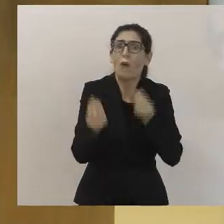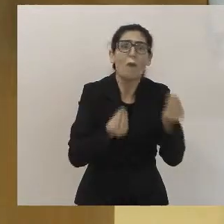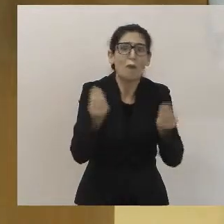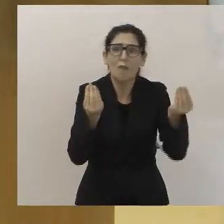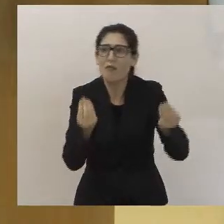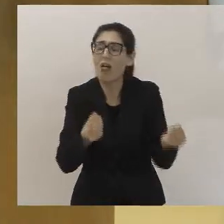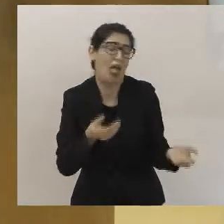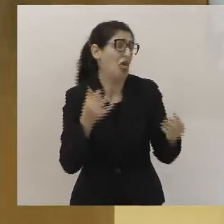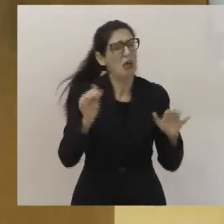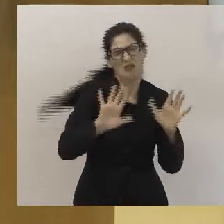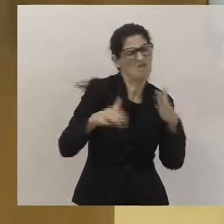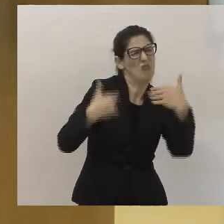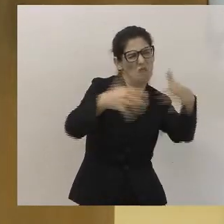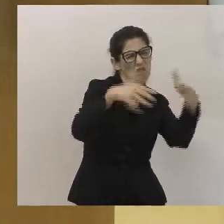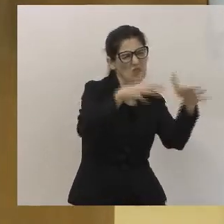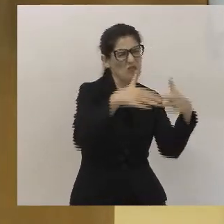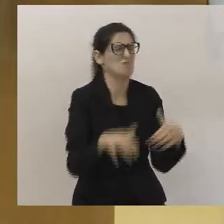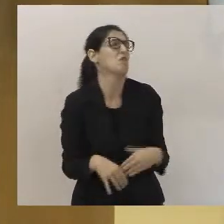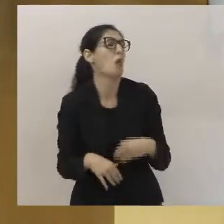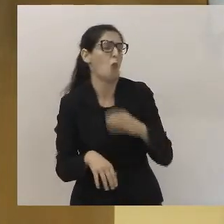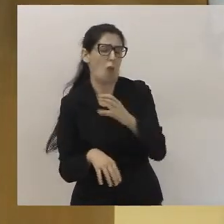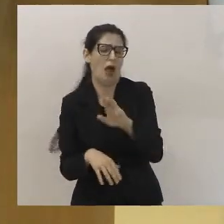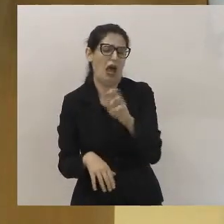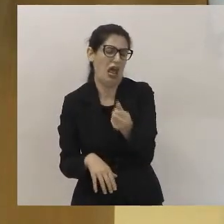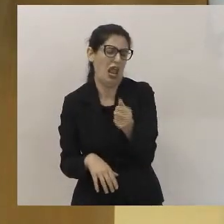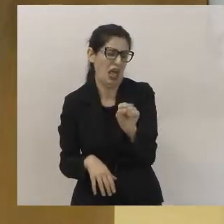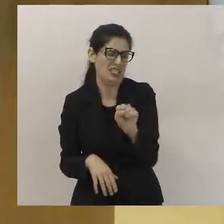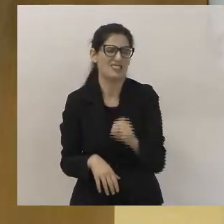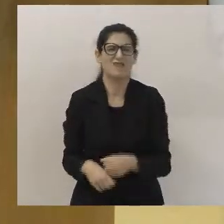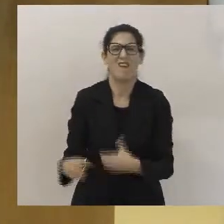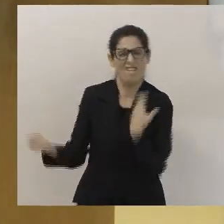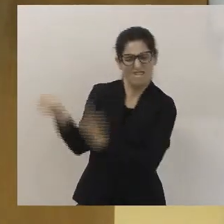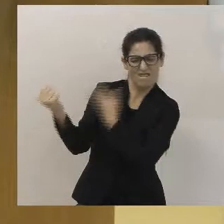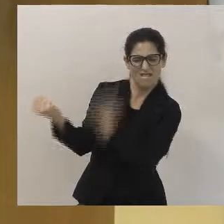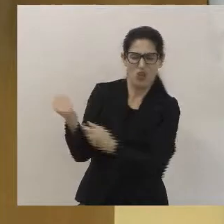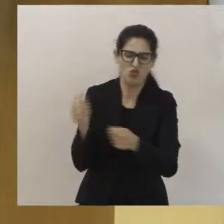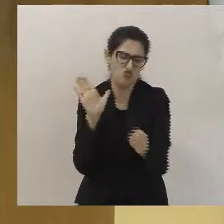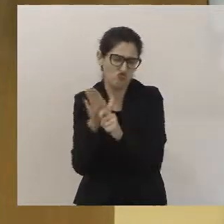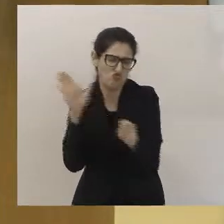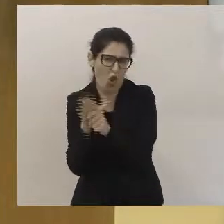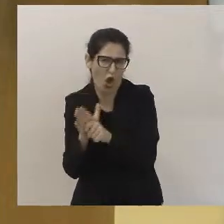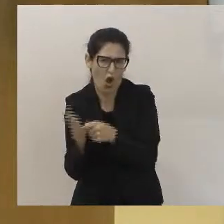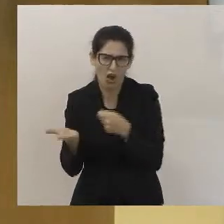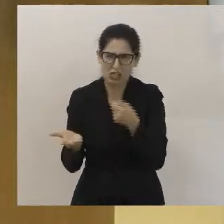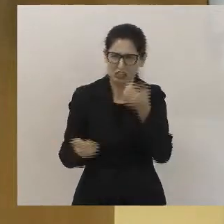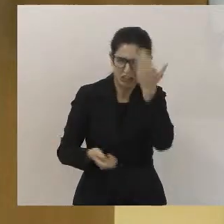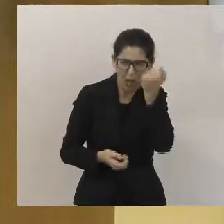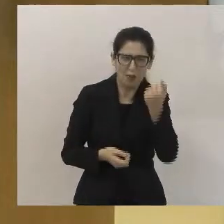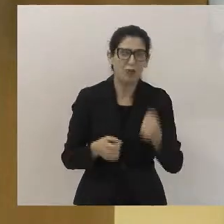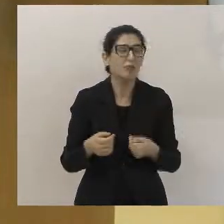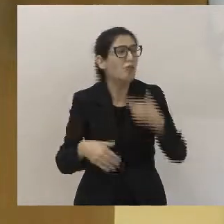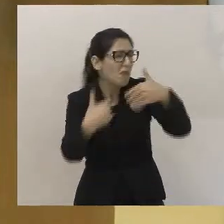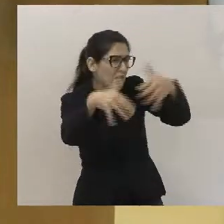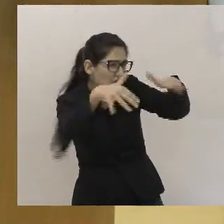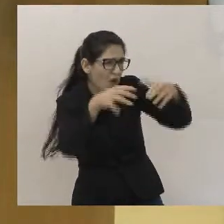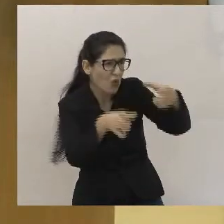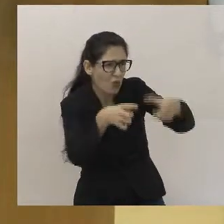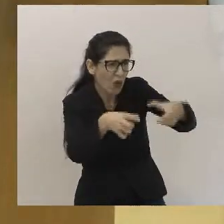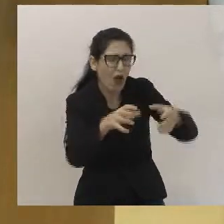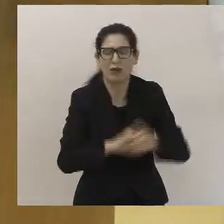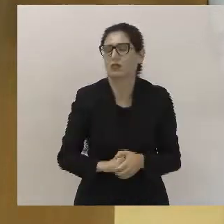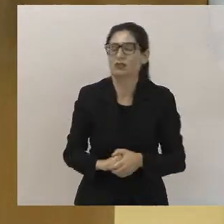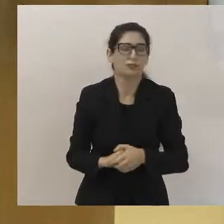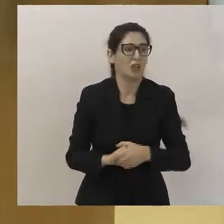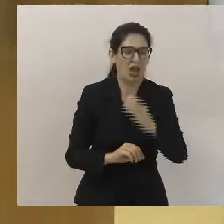essa é a desculpa não manda para o cras manda mandar para casa e vem com um sabe gente uma conversa pra boi dormir sabe não tem coisa